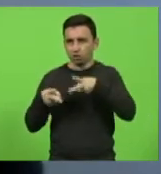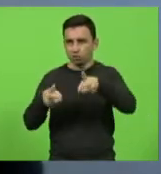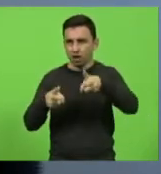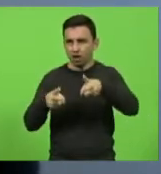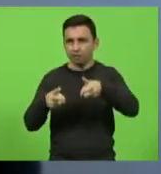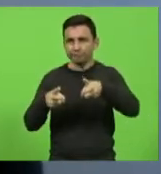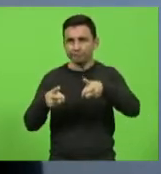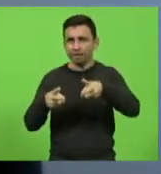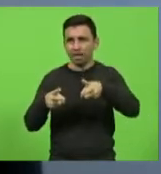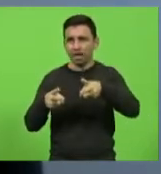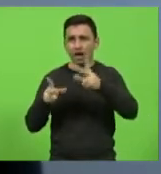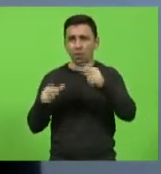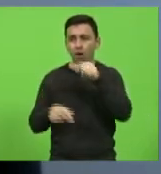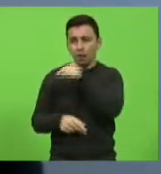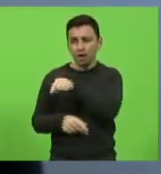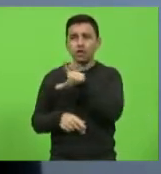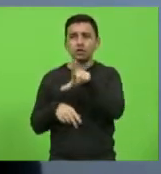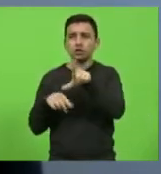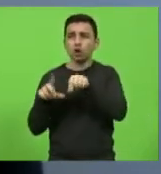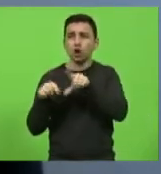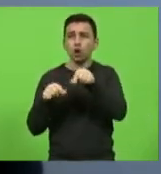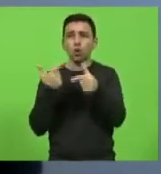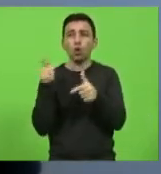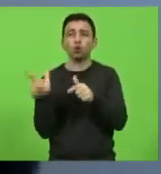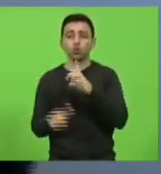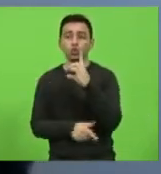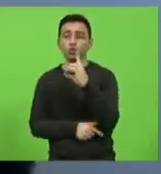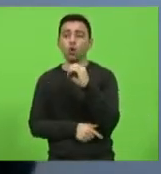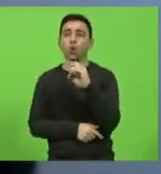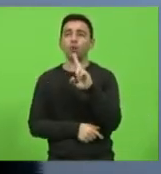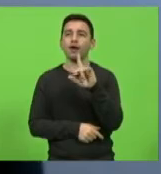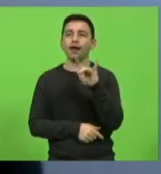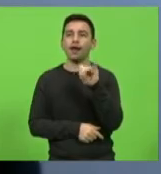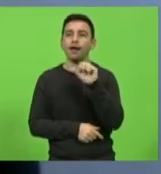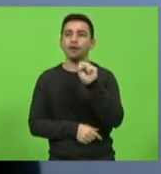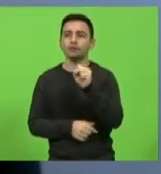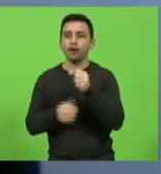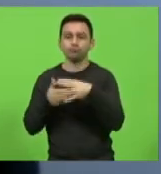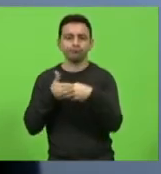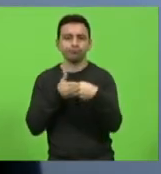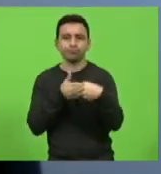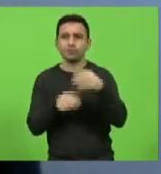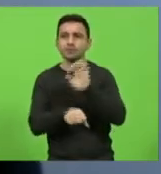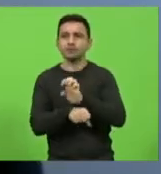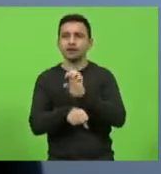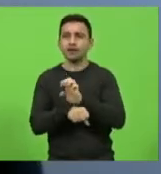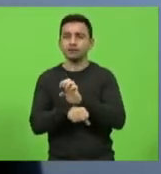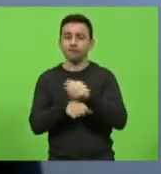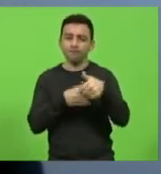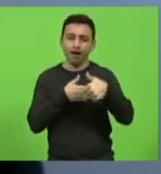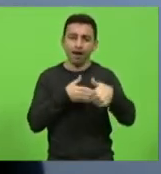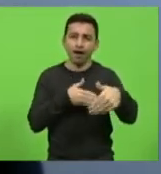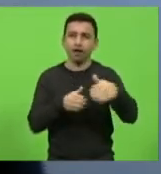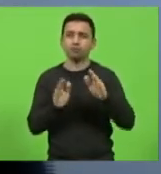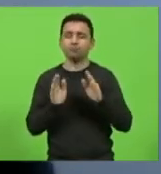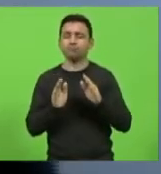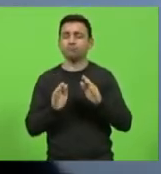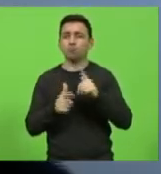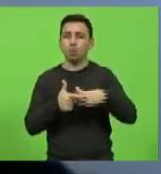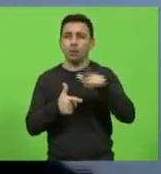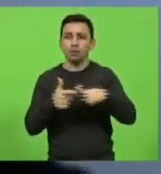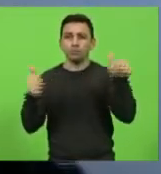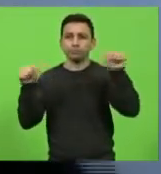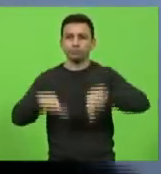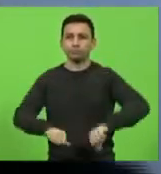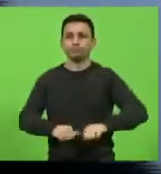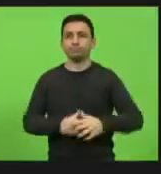esperar que ele escolha outro Douglas Borba para conduzir o nosso Estado a novos desastres. Era isso, Excelência.